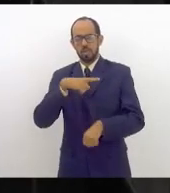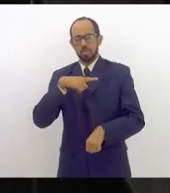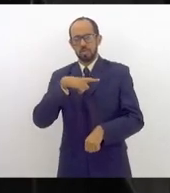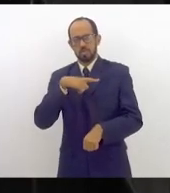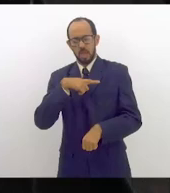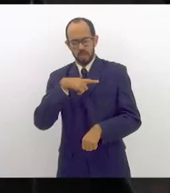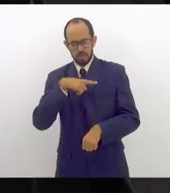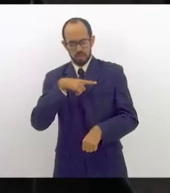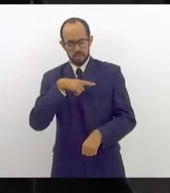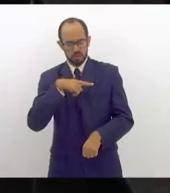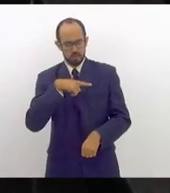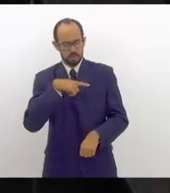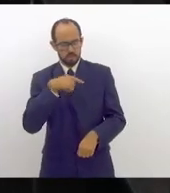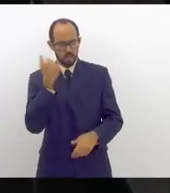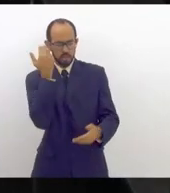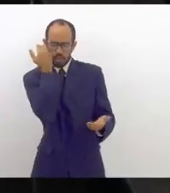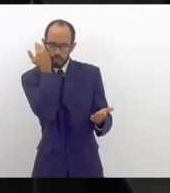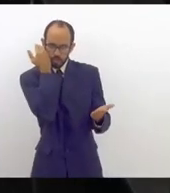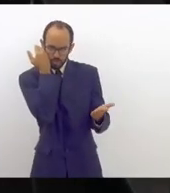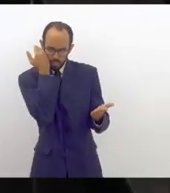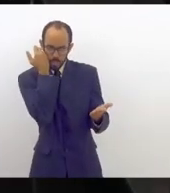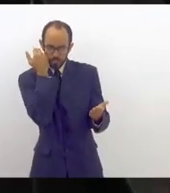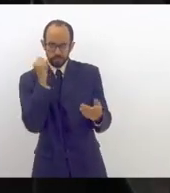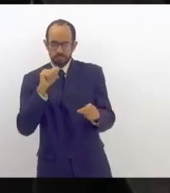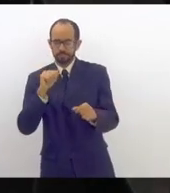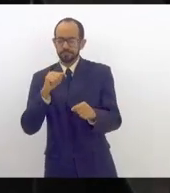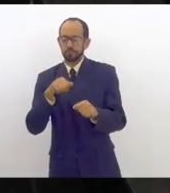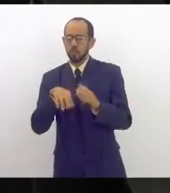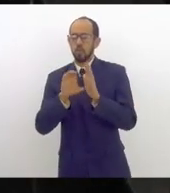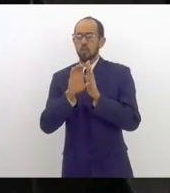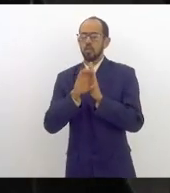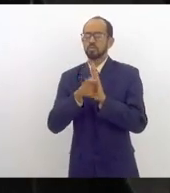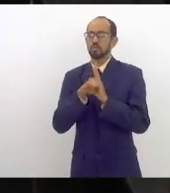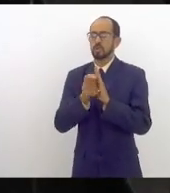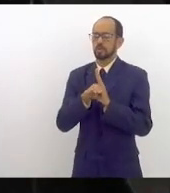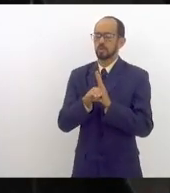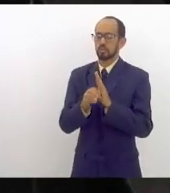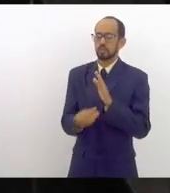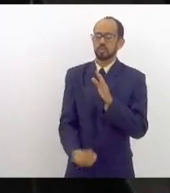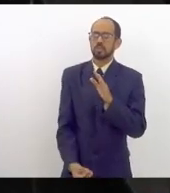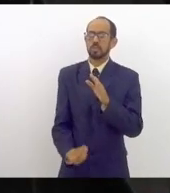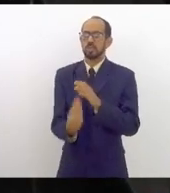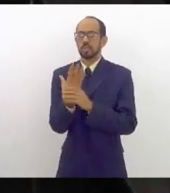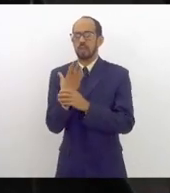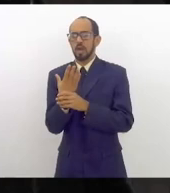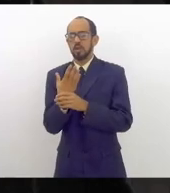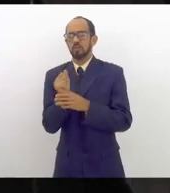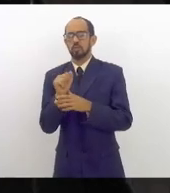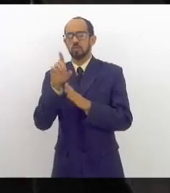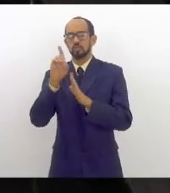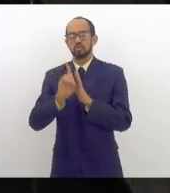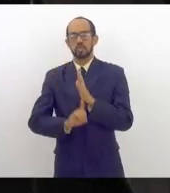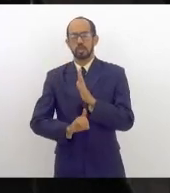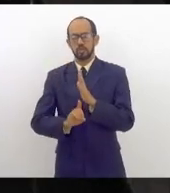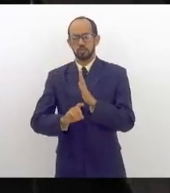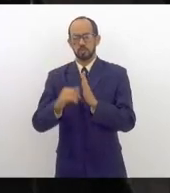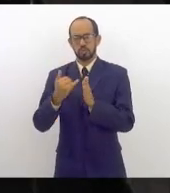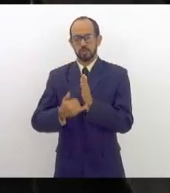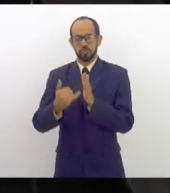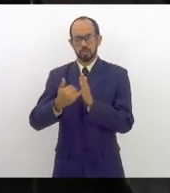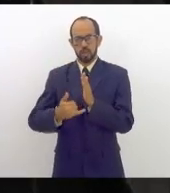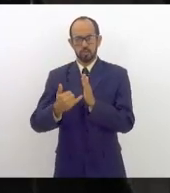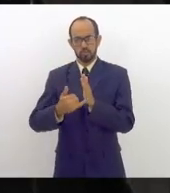deputado Eliomar Coelho, um princípio que nasce com direito tributário.